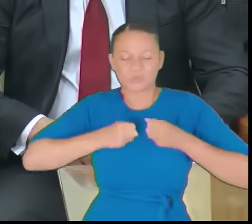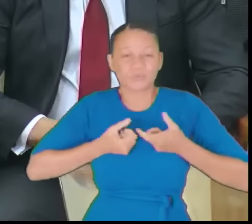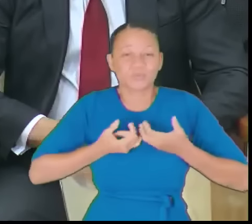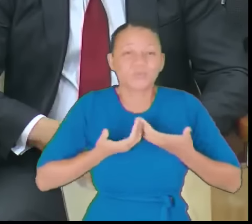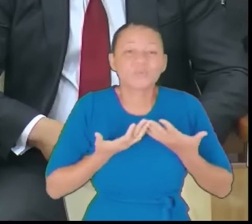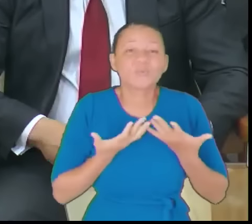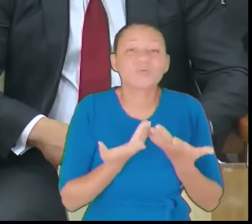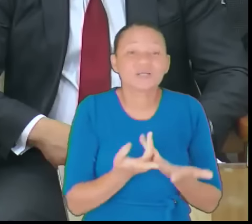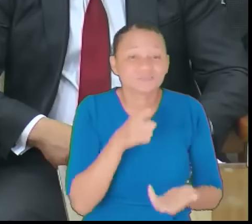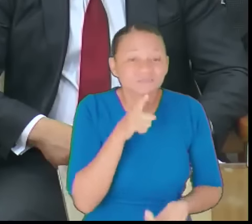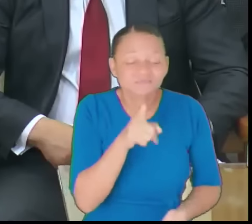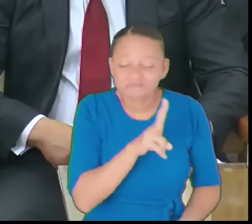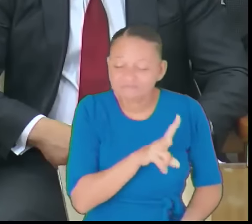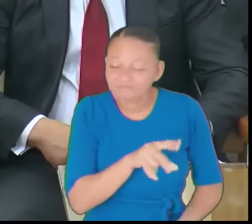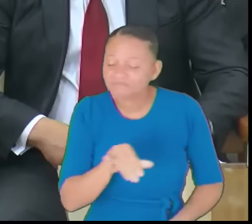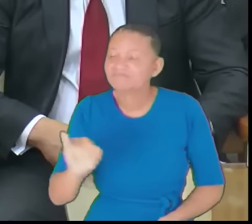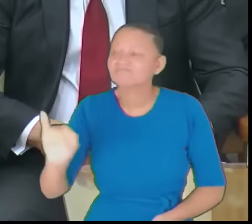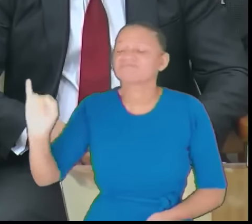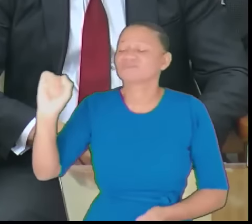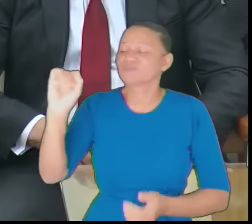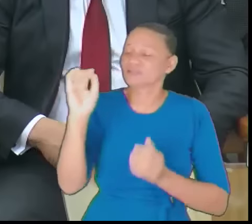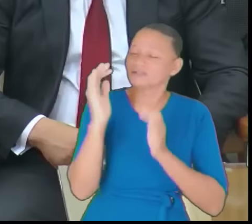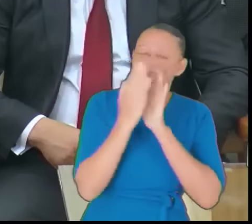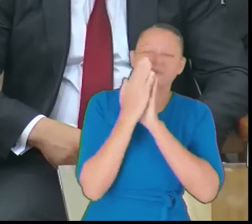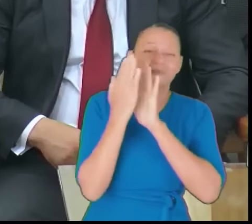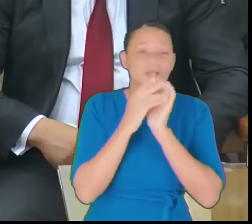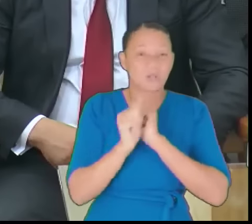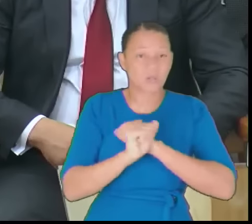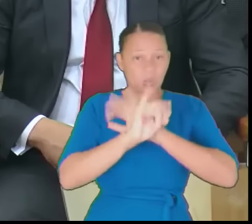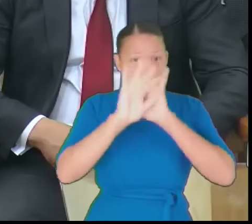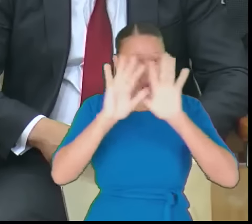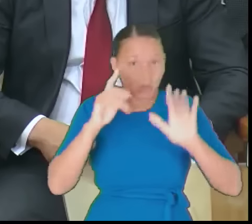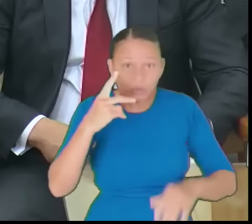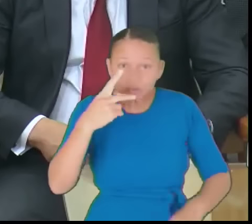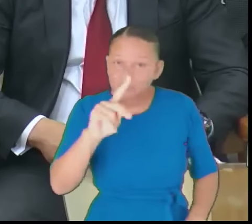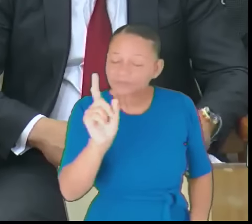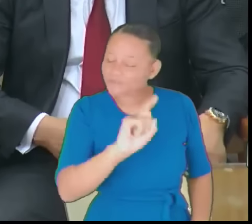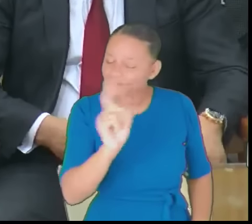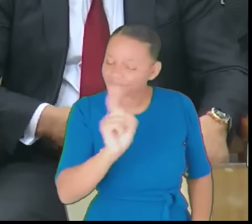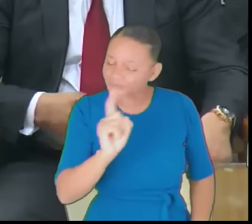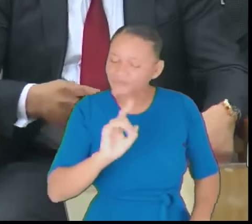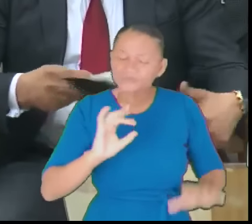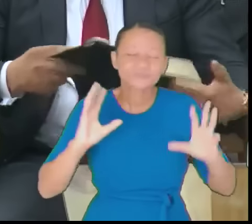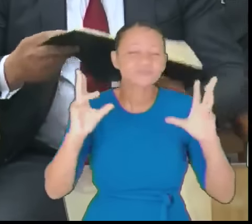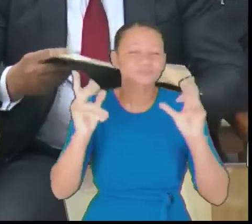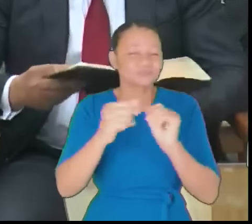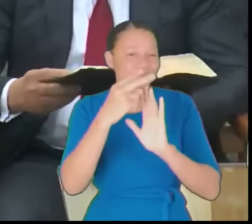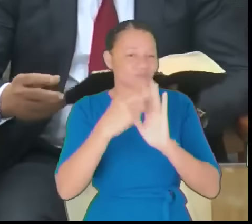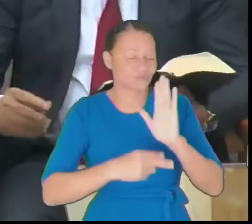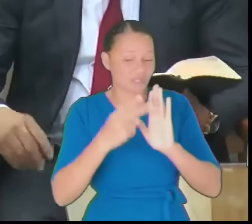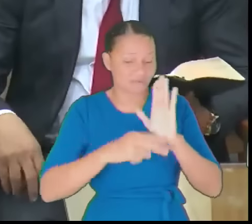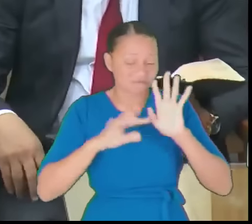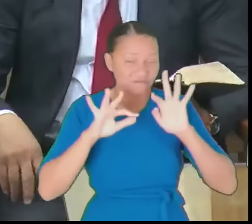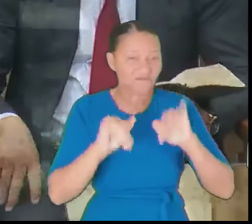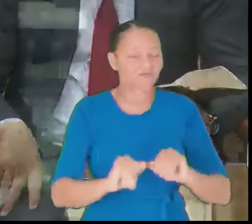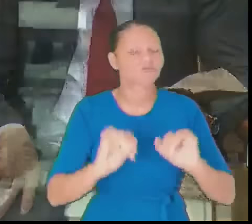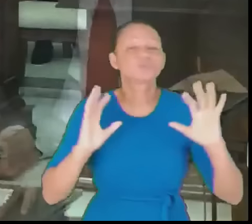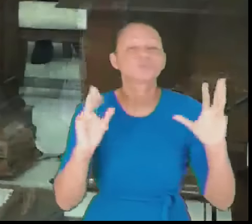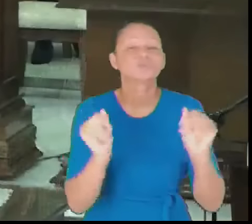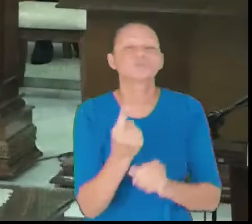você vai refletir como um espelho a glória de quem? A glória não é sua. A glória de quem? Vamos ver se todo mundo lê. Já estamos terminando. Todos